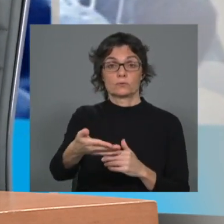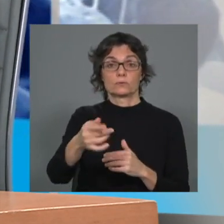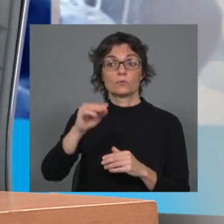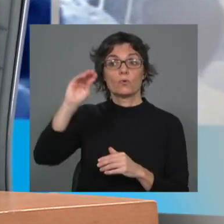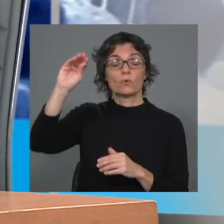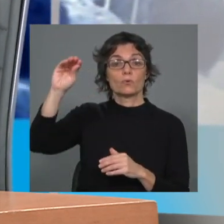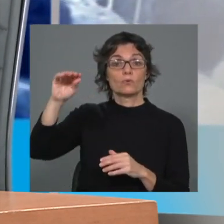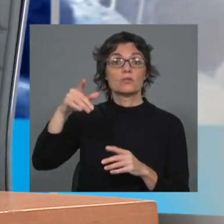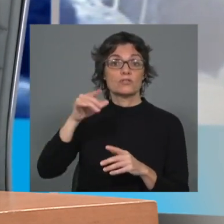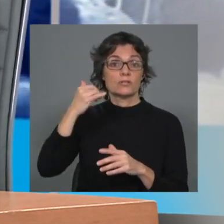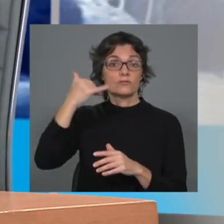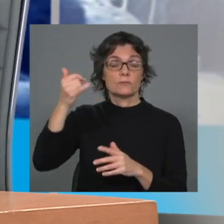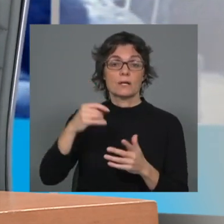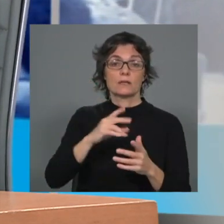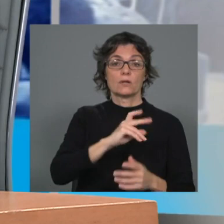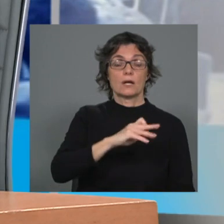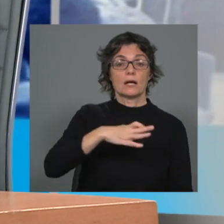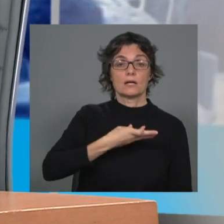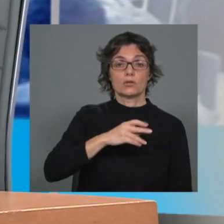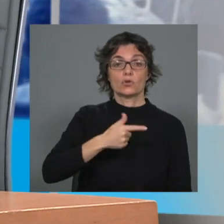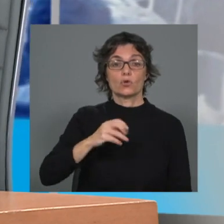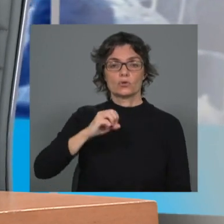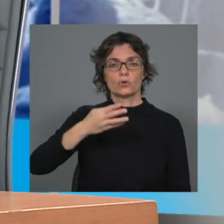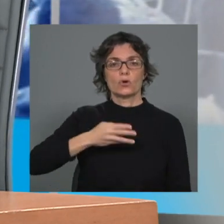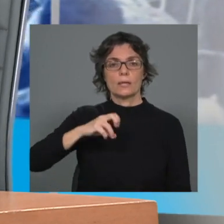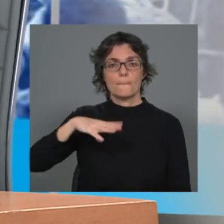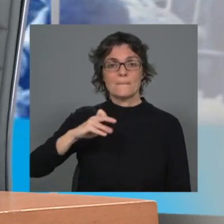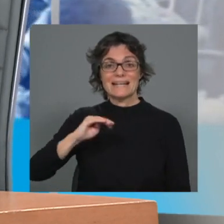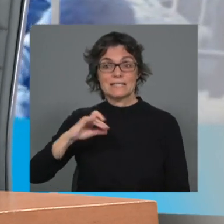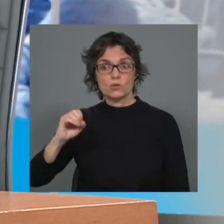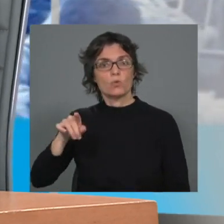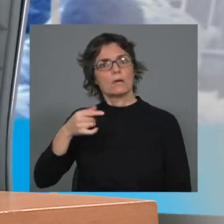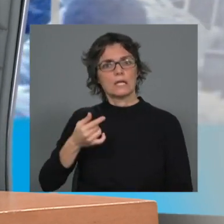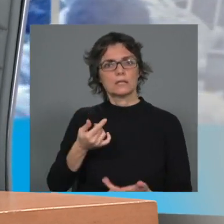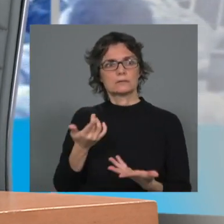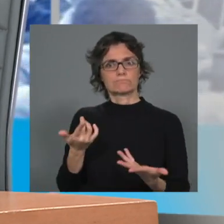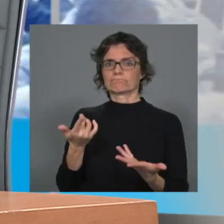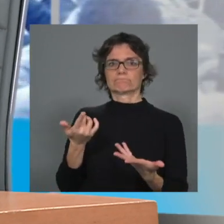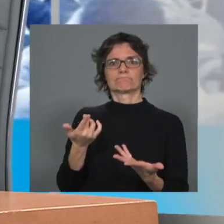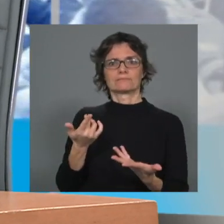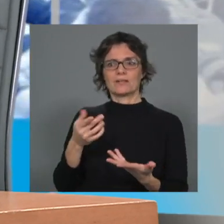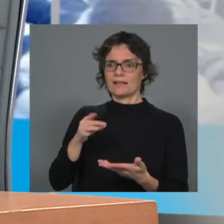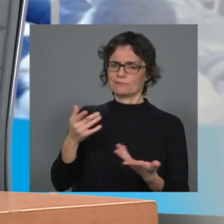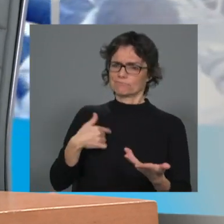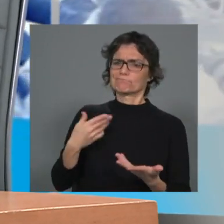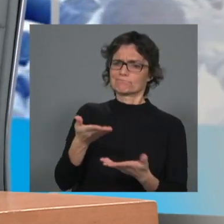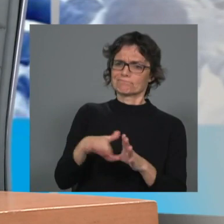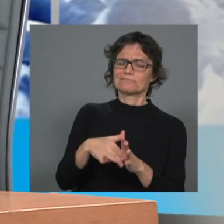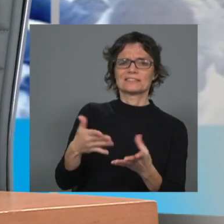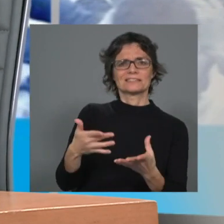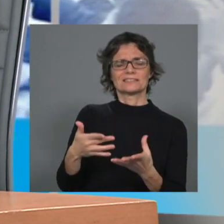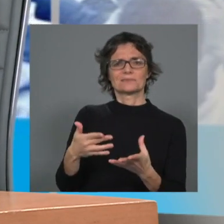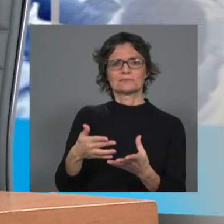contactámos o professor António Damásio e ele, muito amavelmente, aceitou estar no início também para falar